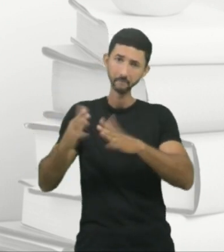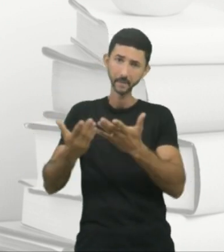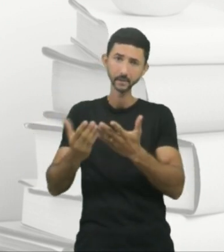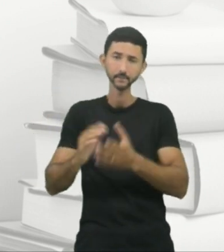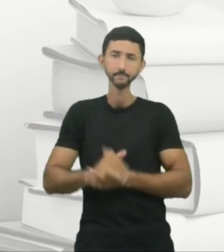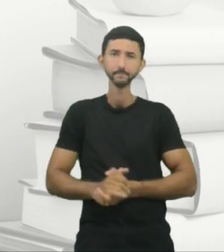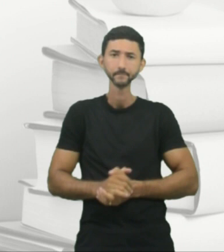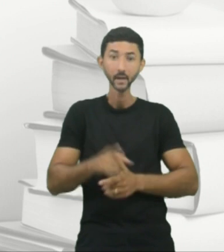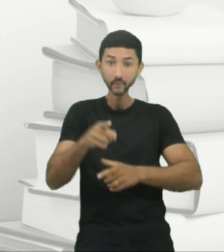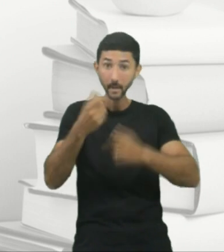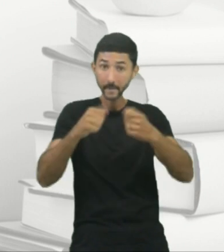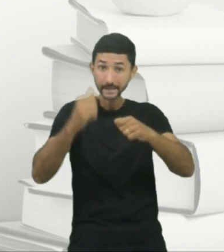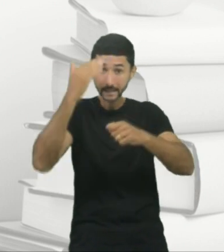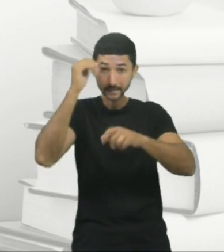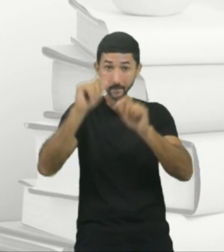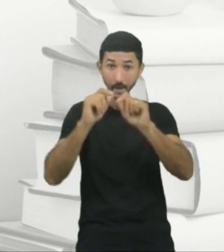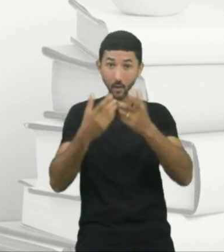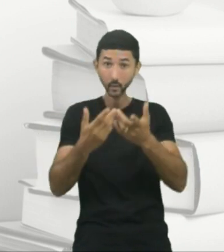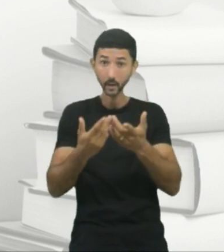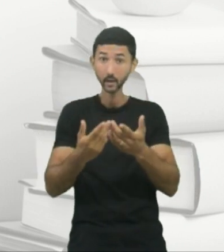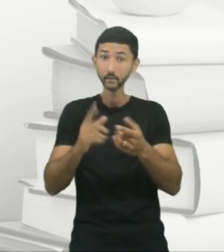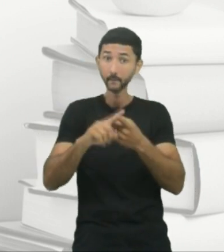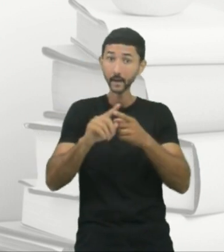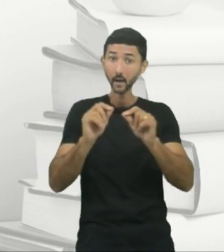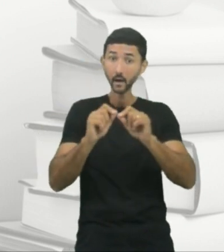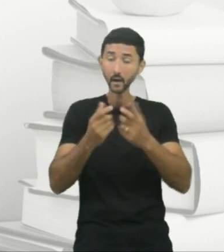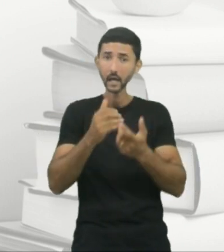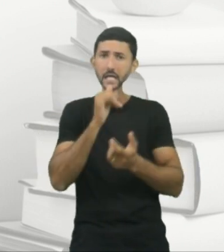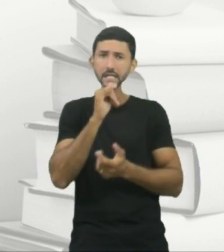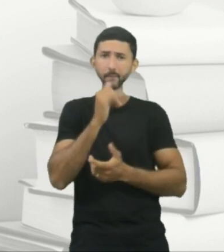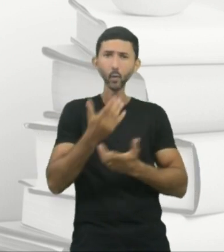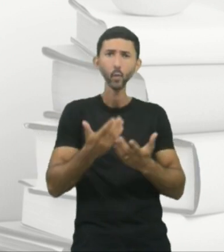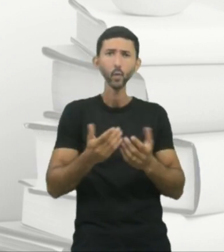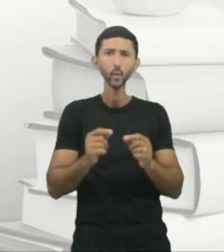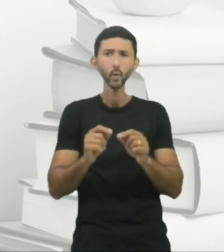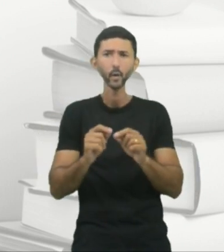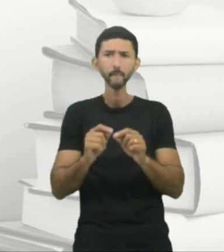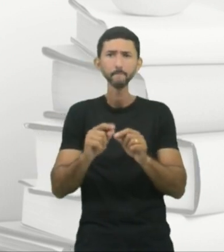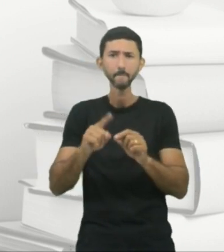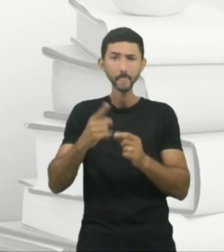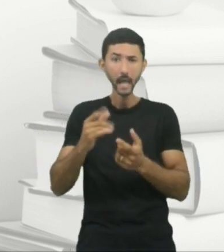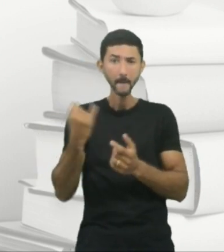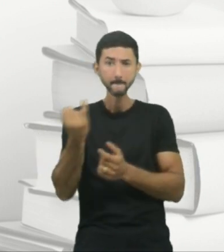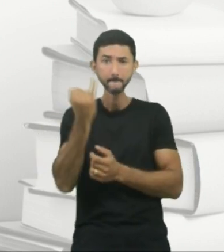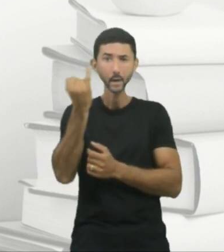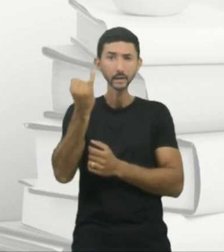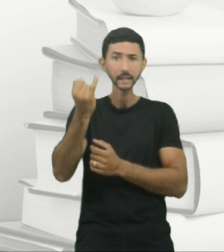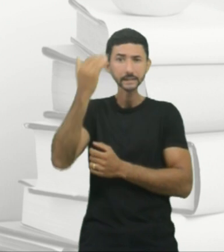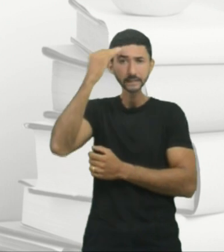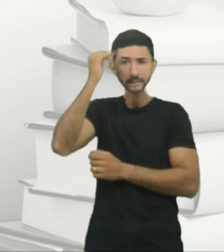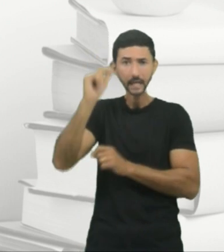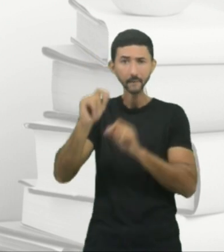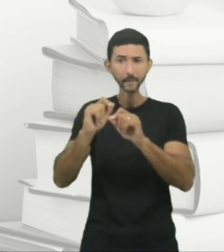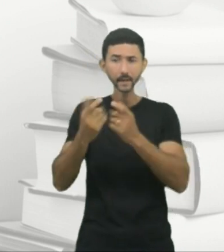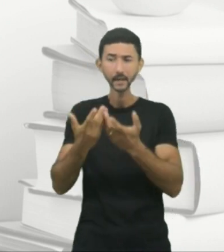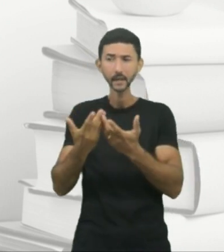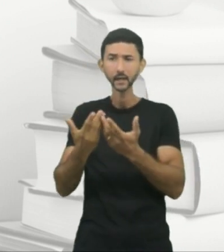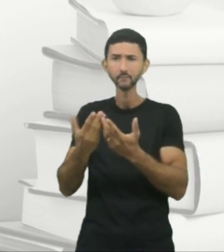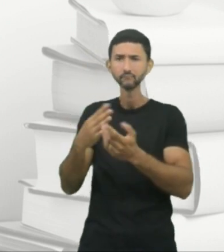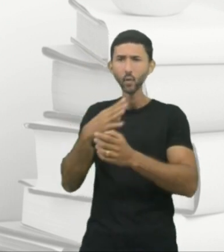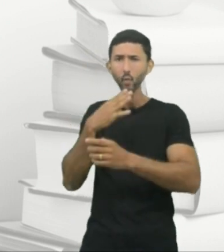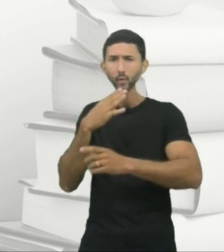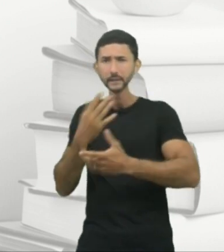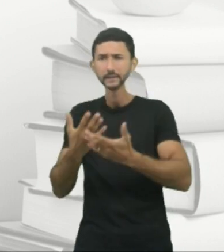o que você precisa saber, além disso, é que é muito mais importante, você deve buscar